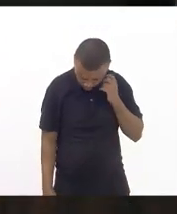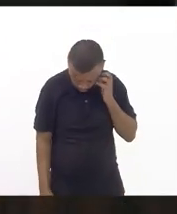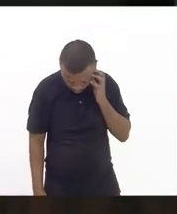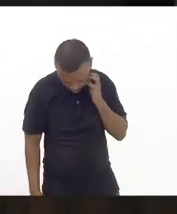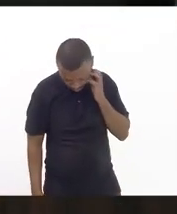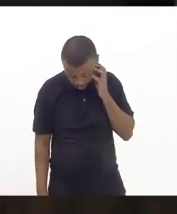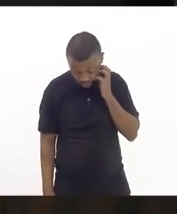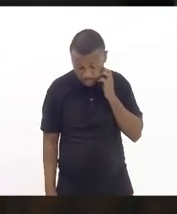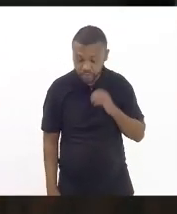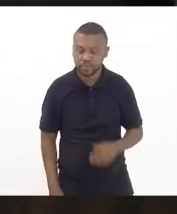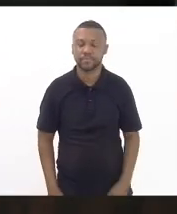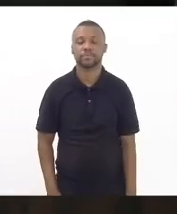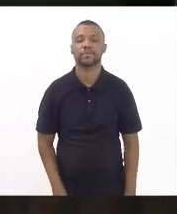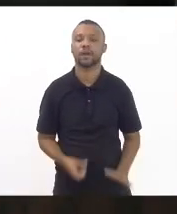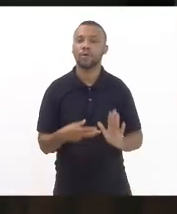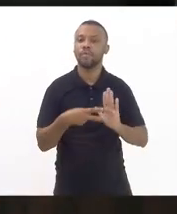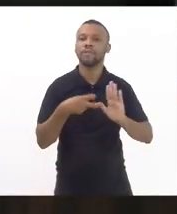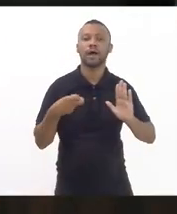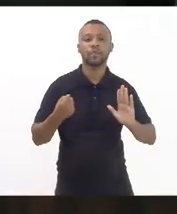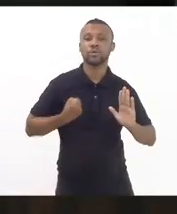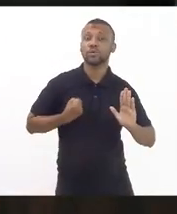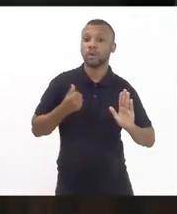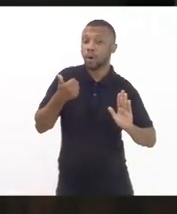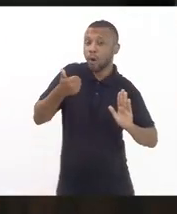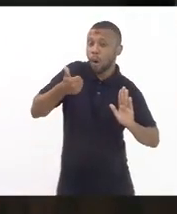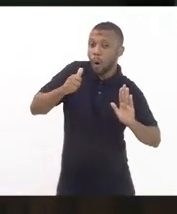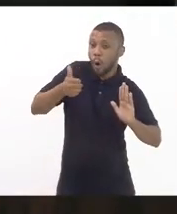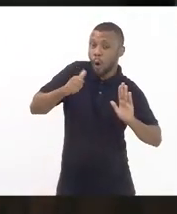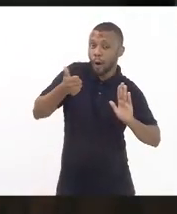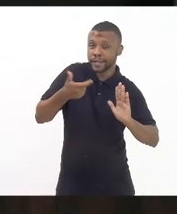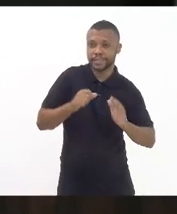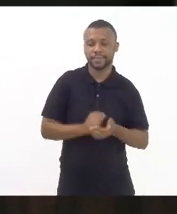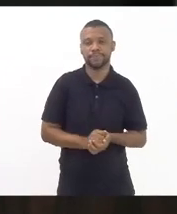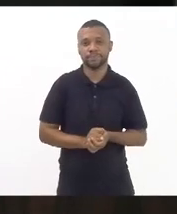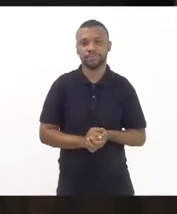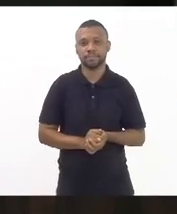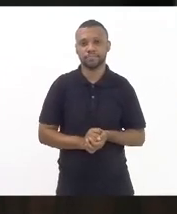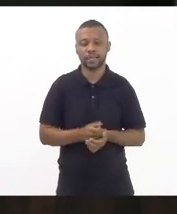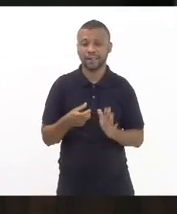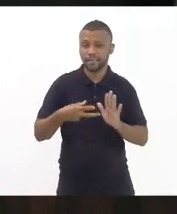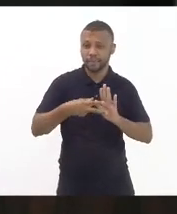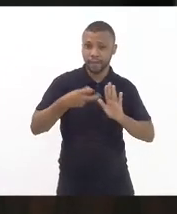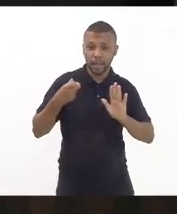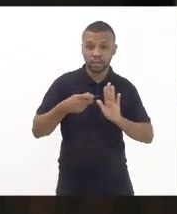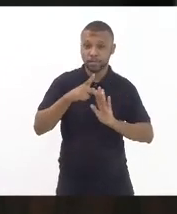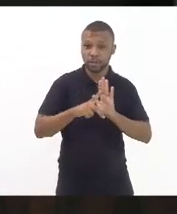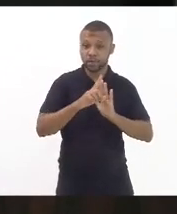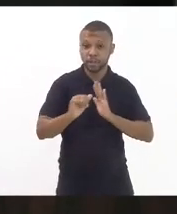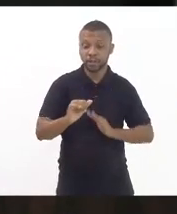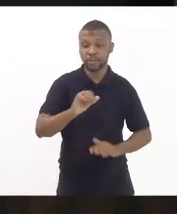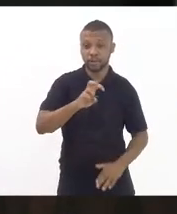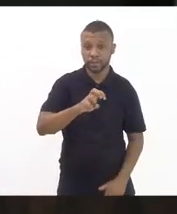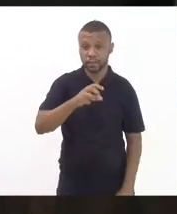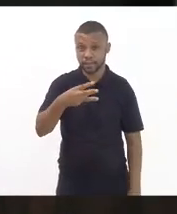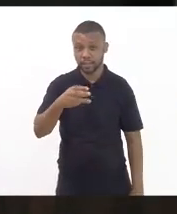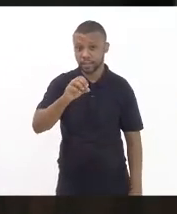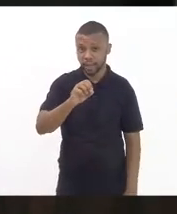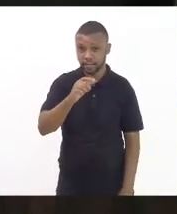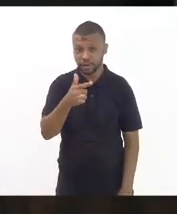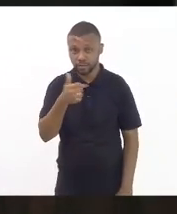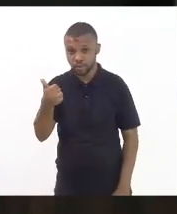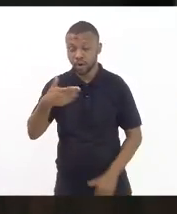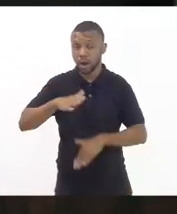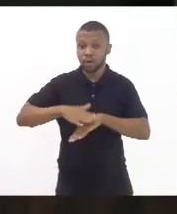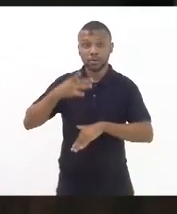Décimo primeiro veto da pauta. Veto total aposto ao projeto de lei 5103 de 21, de autoria dos deputados